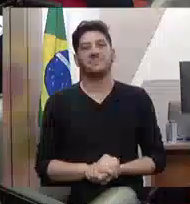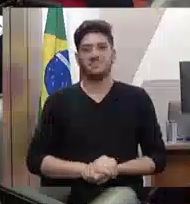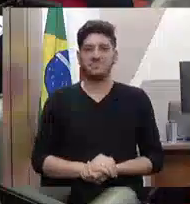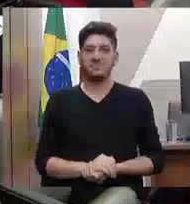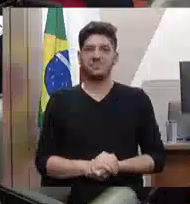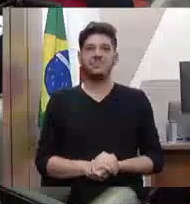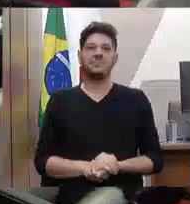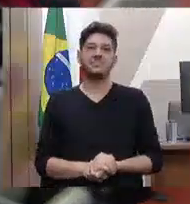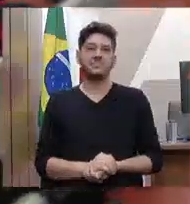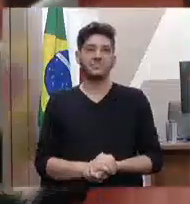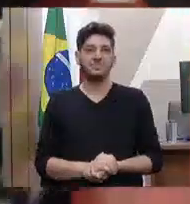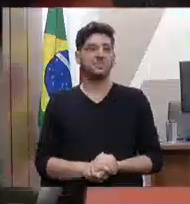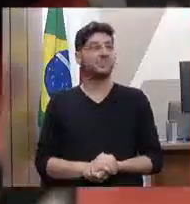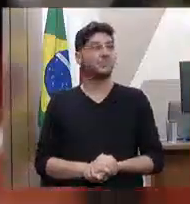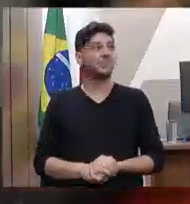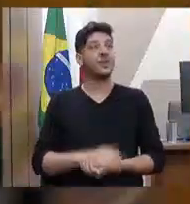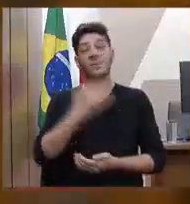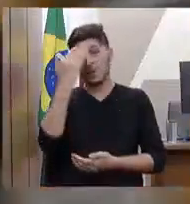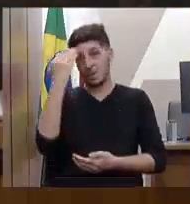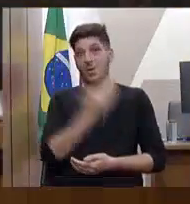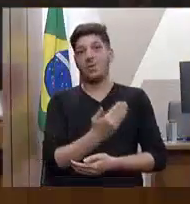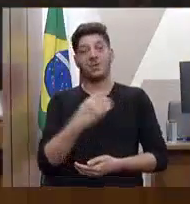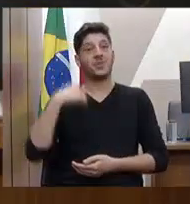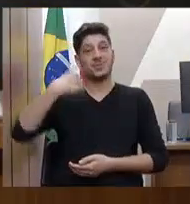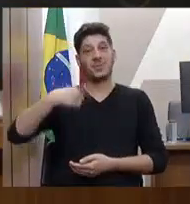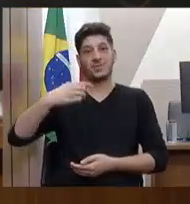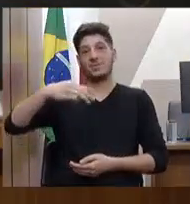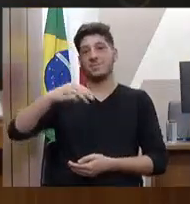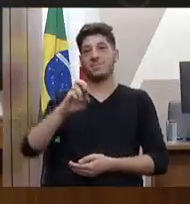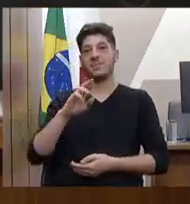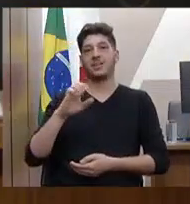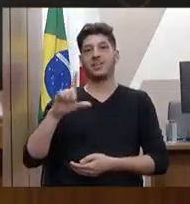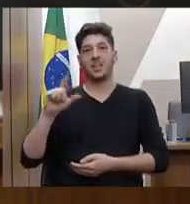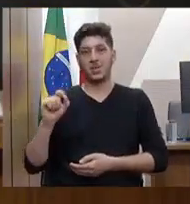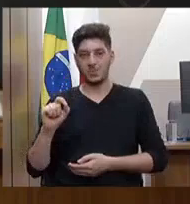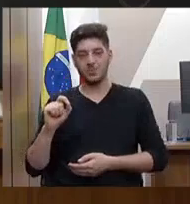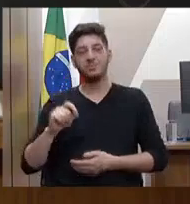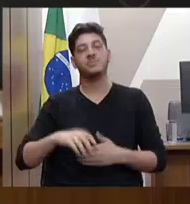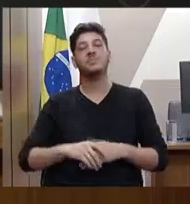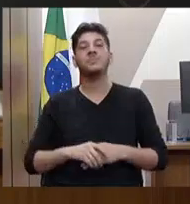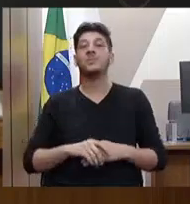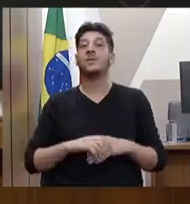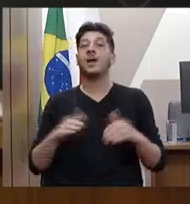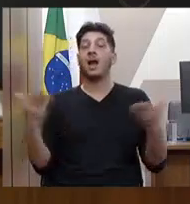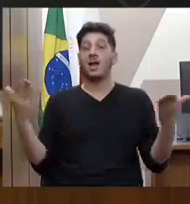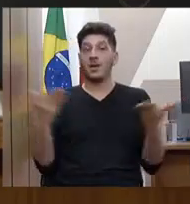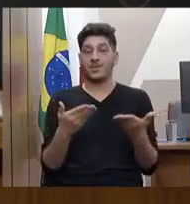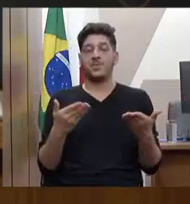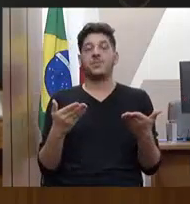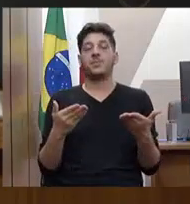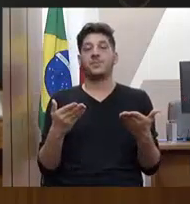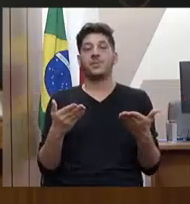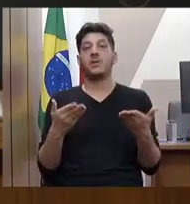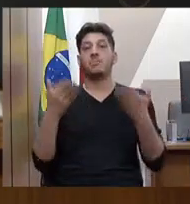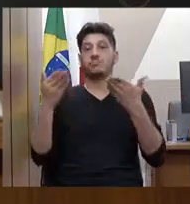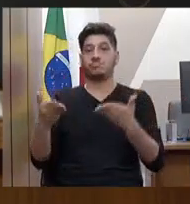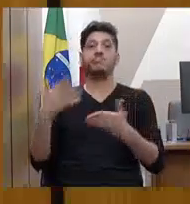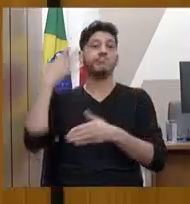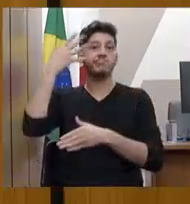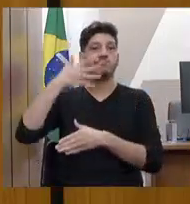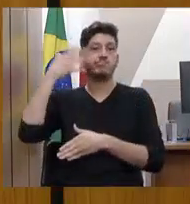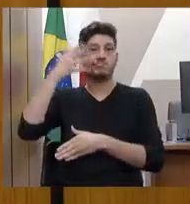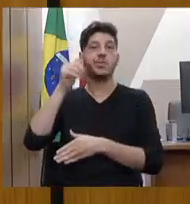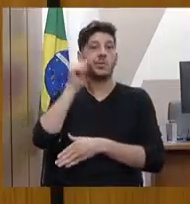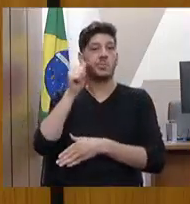Muito obrigado Dr Marcelo amigo pertence passamos agora a apresentação da senhora